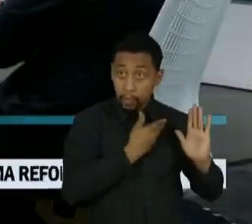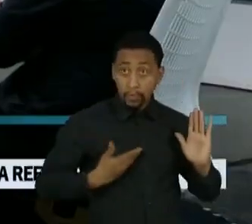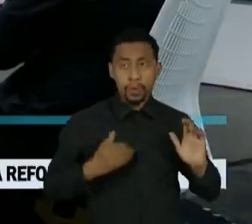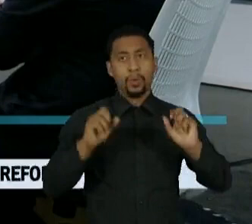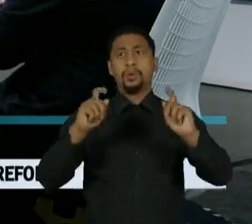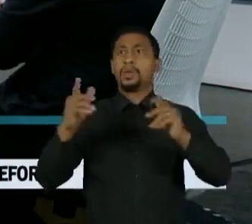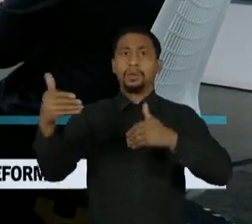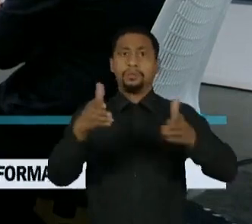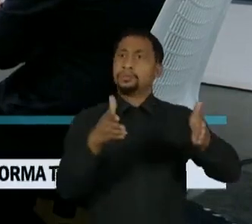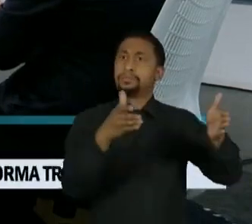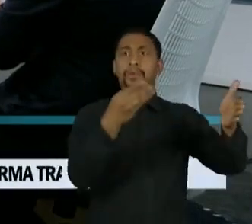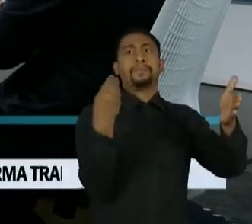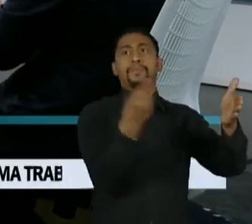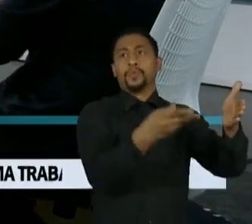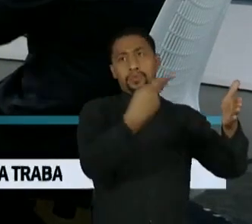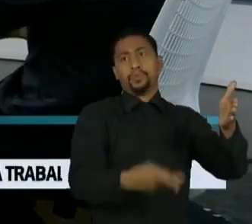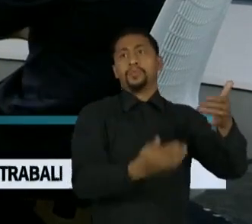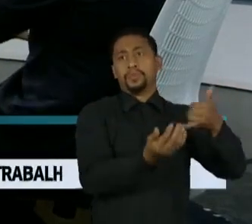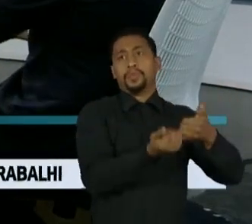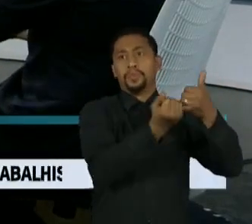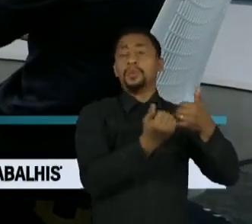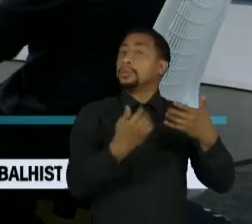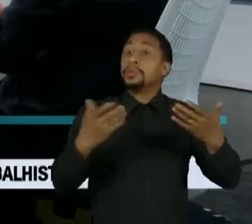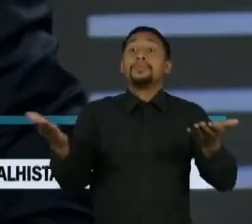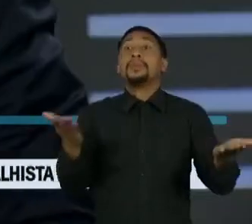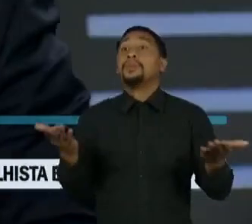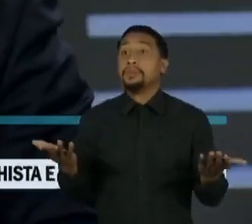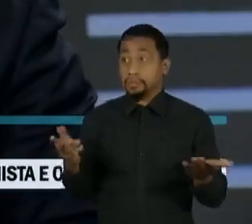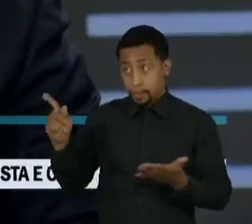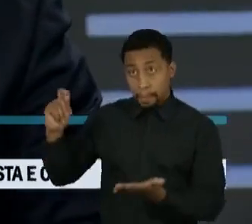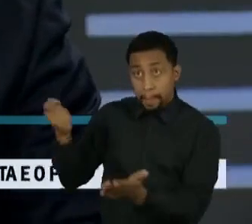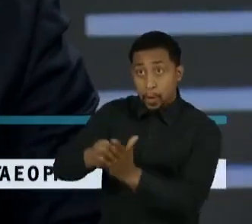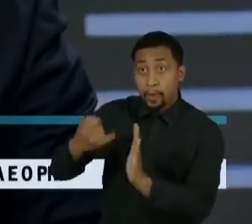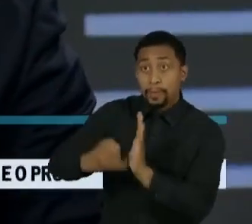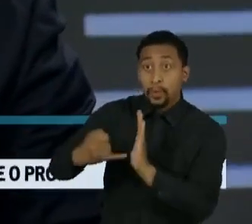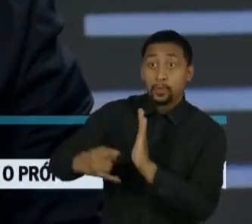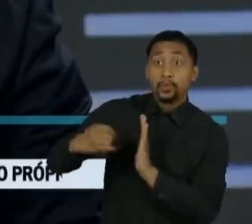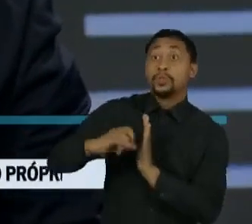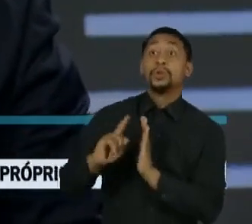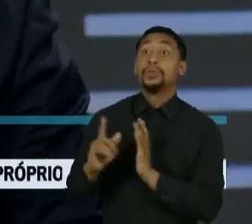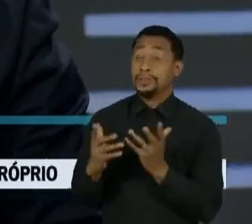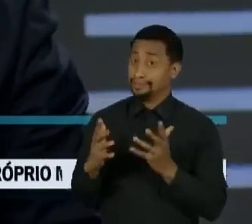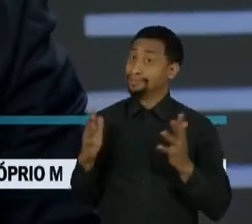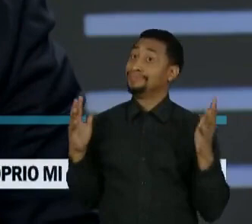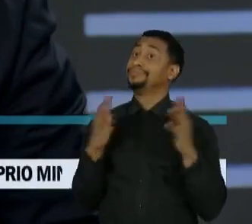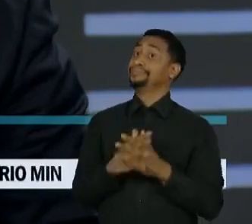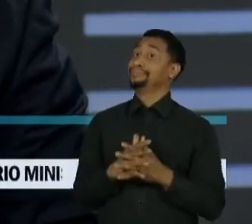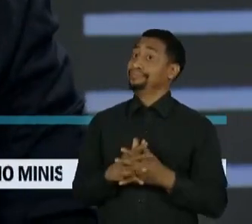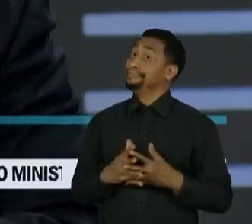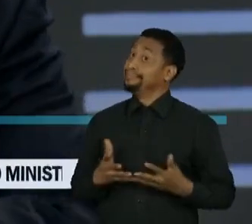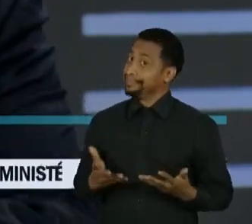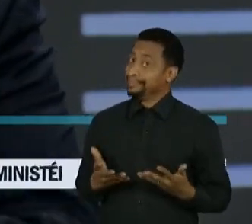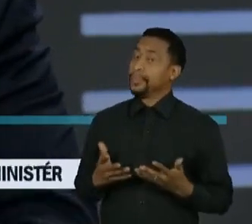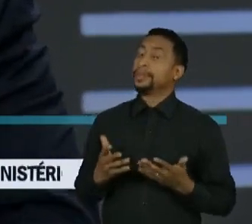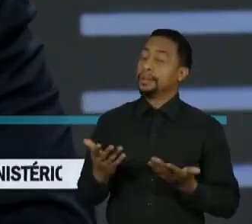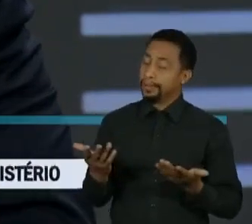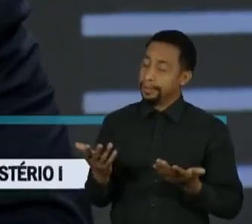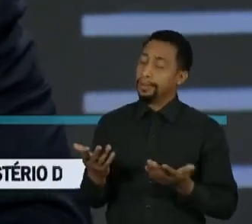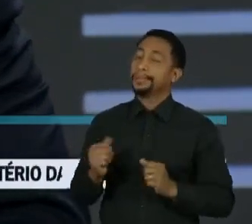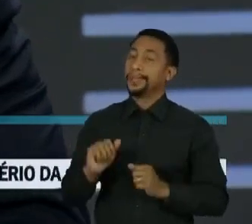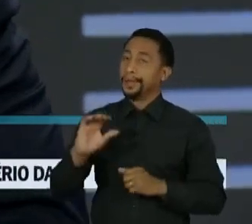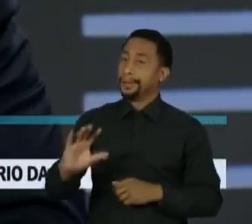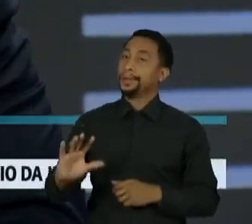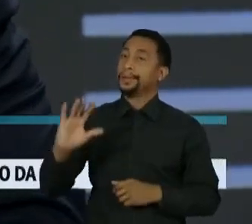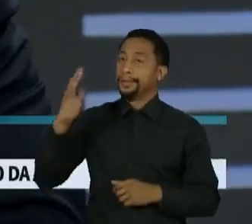que pagar r$ 1 milhão de imposto é não essa questão seu pênis de empreendimento do bem então a saia justa não é evidentemente que que para